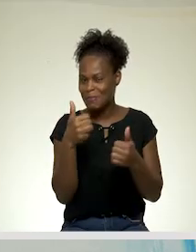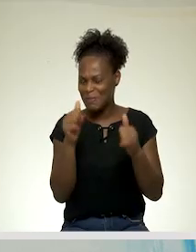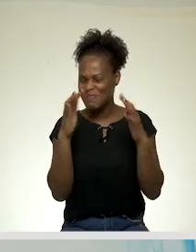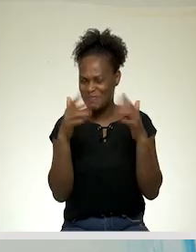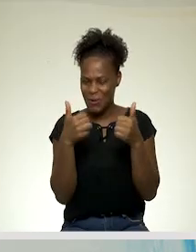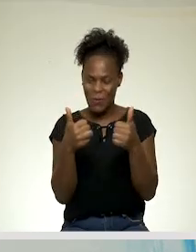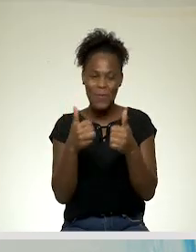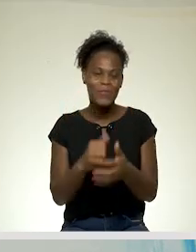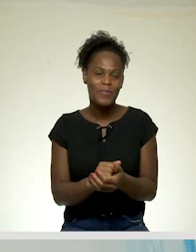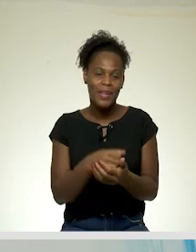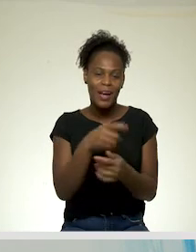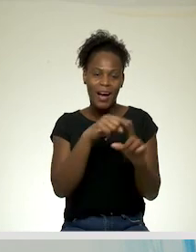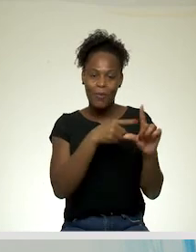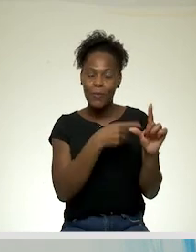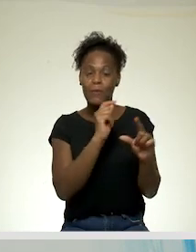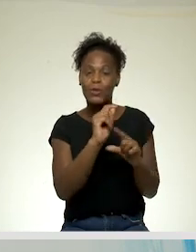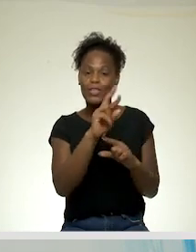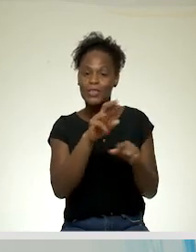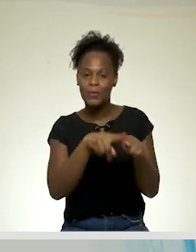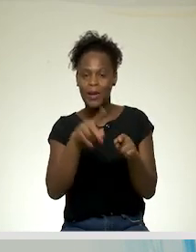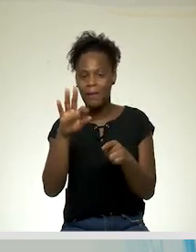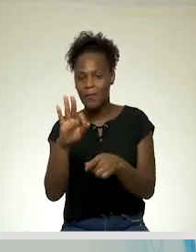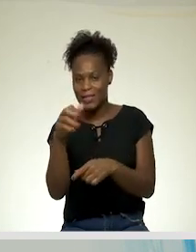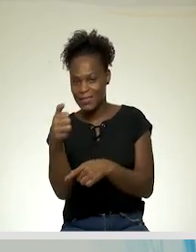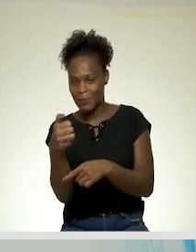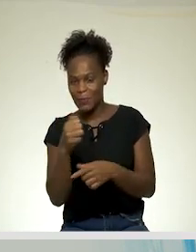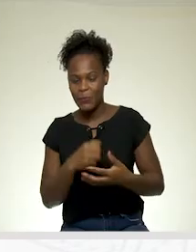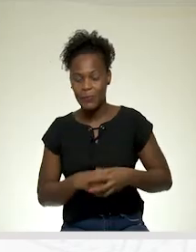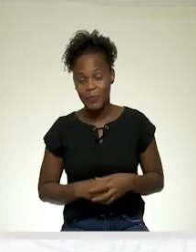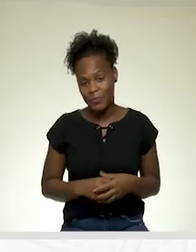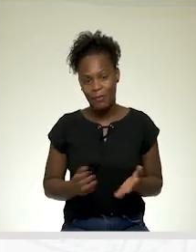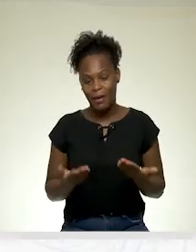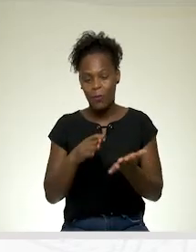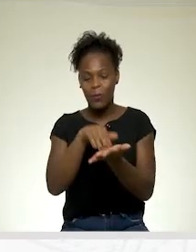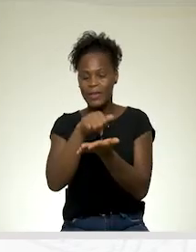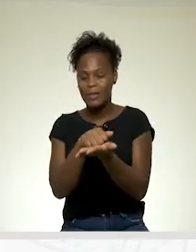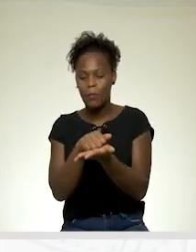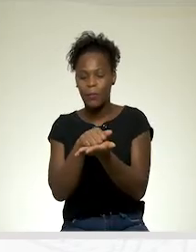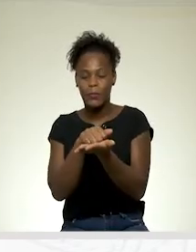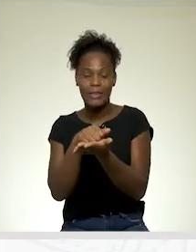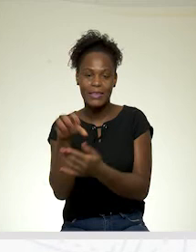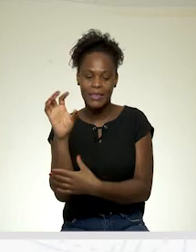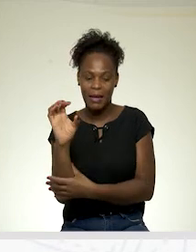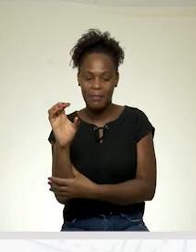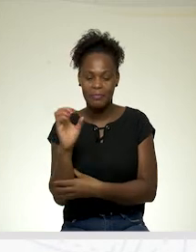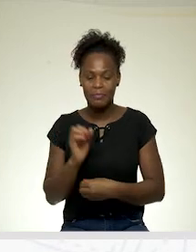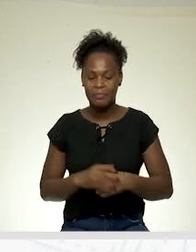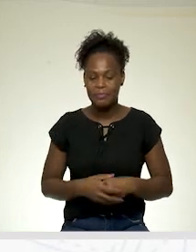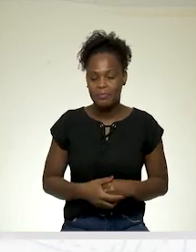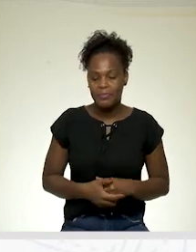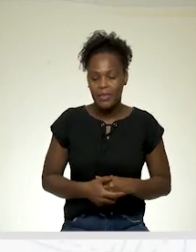Muito bem. Então, o ângulo no ponto X é igual a 45. Vamos para a correção da linha